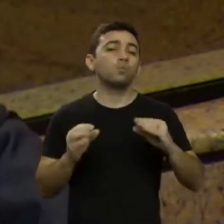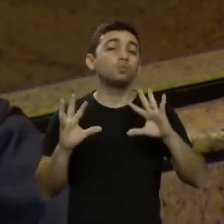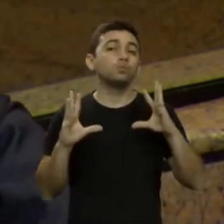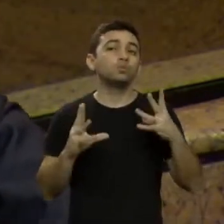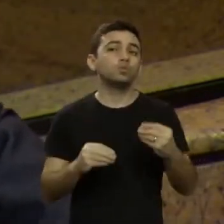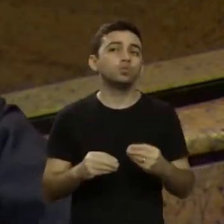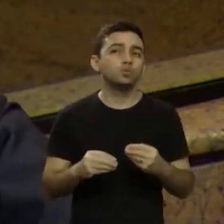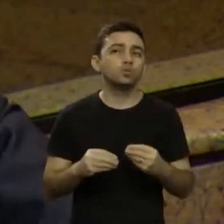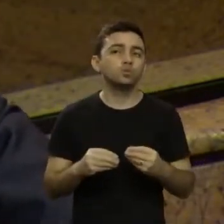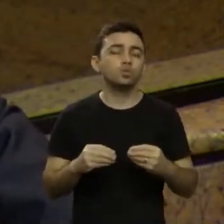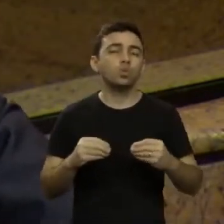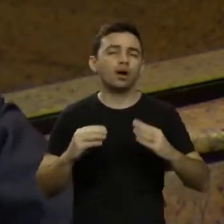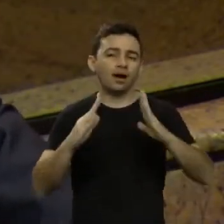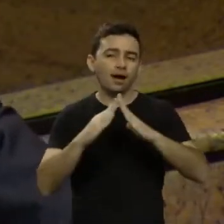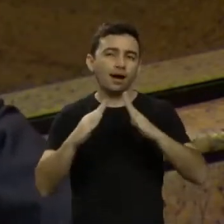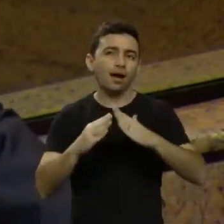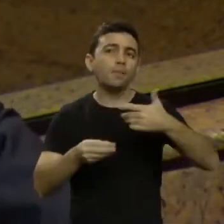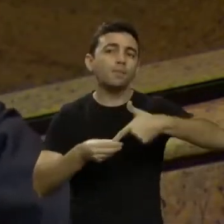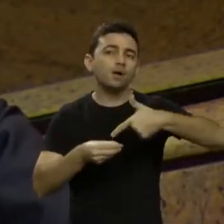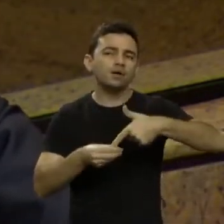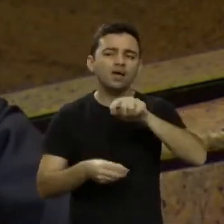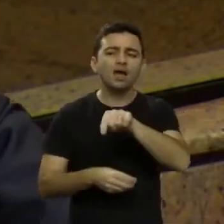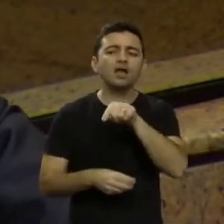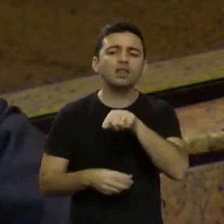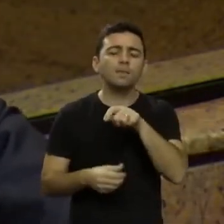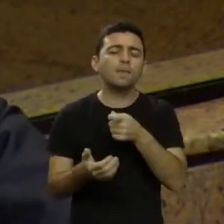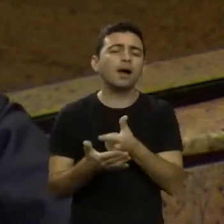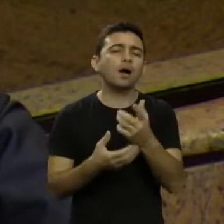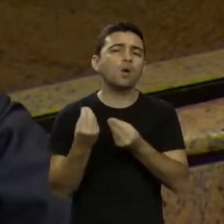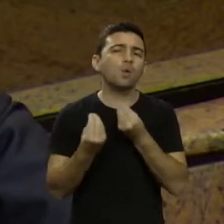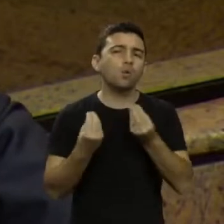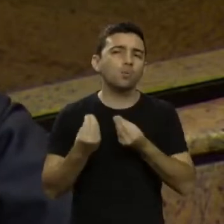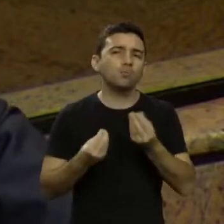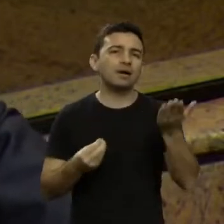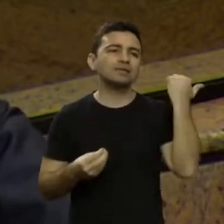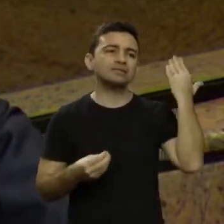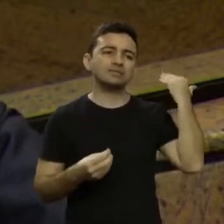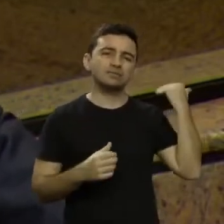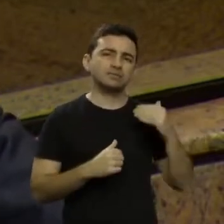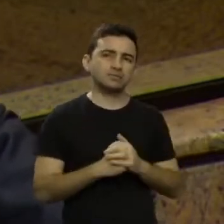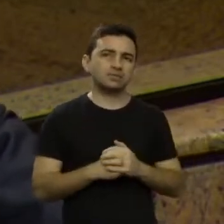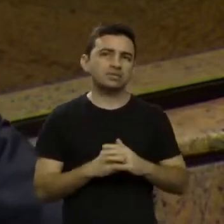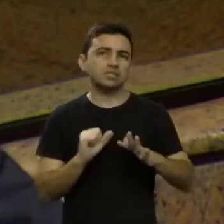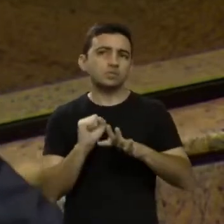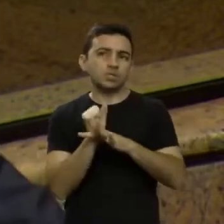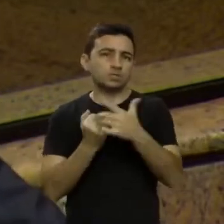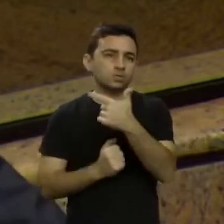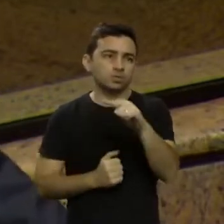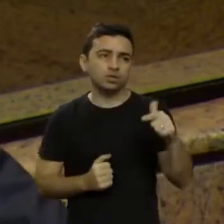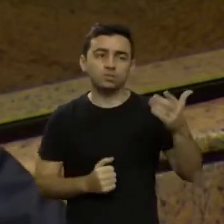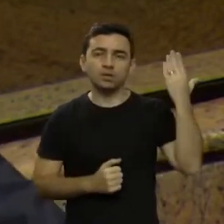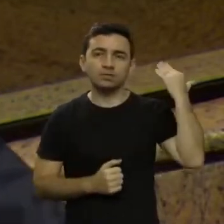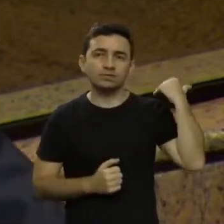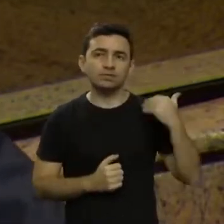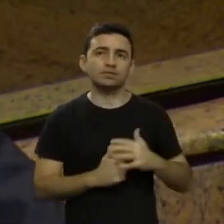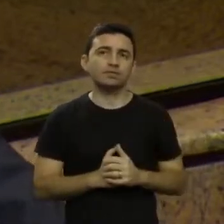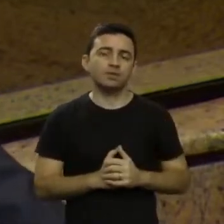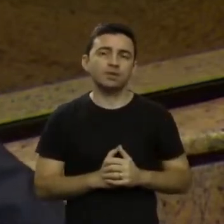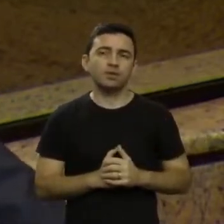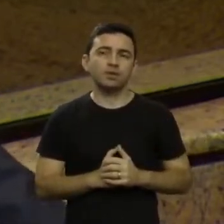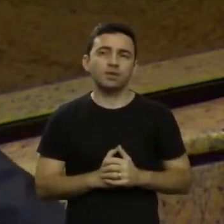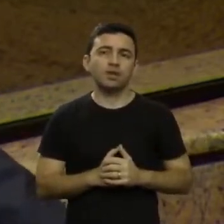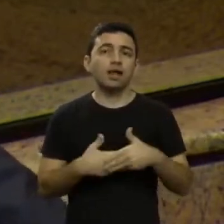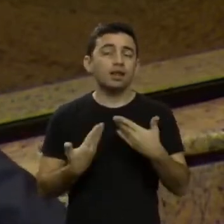arcar com essa despesa do passado, com essa insegurança do passado, com esse